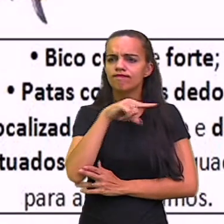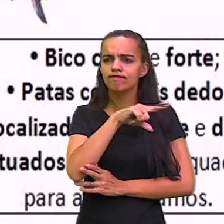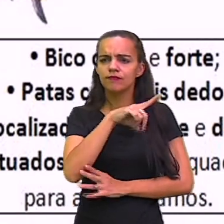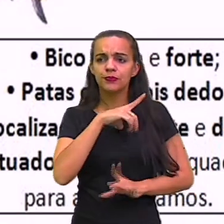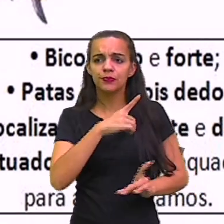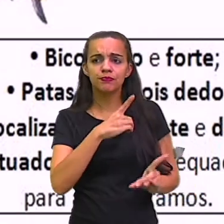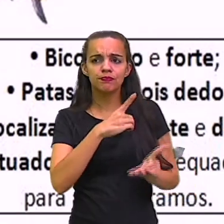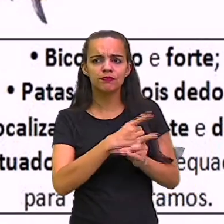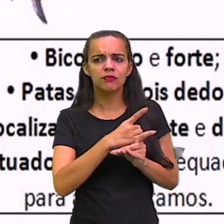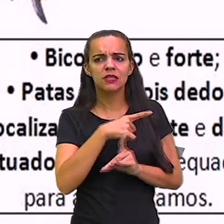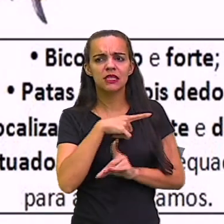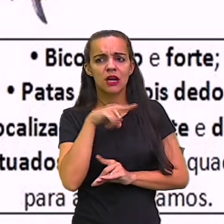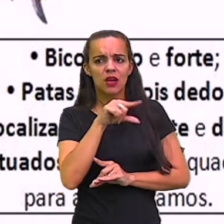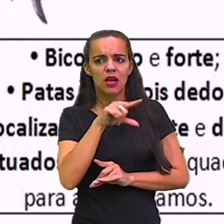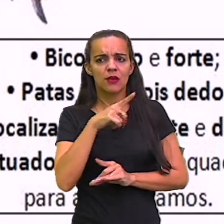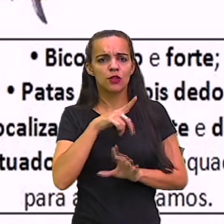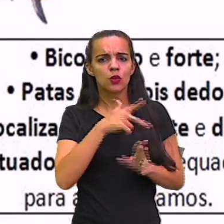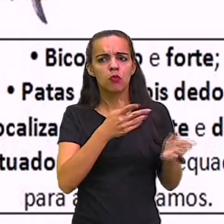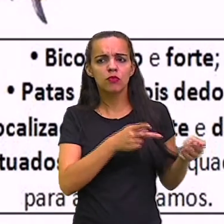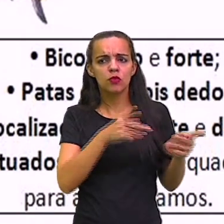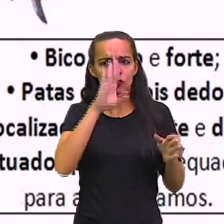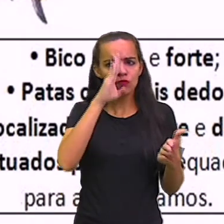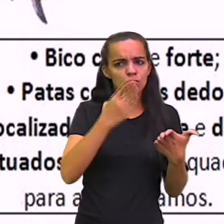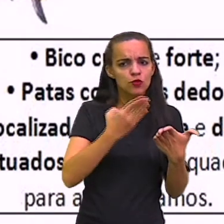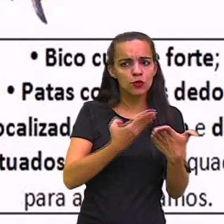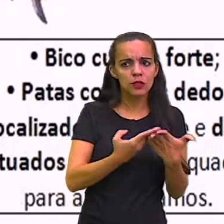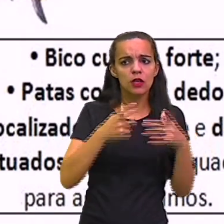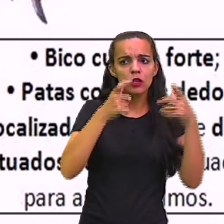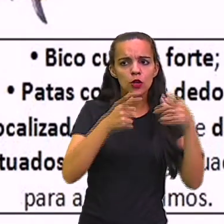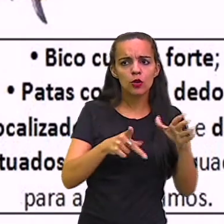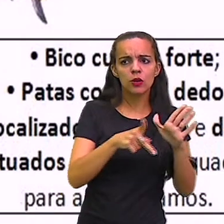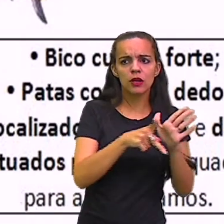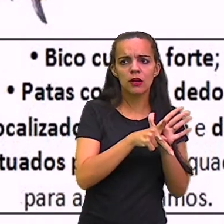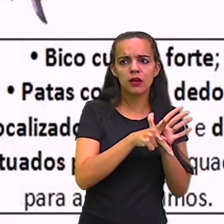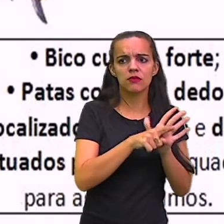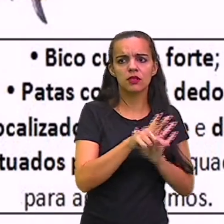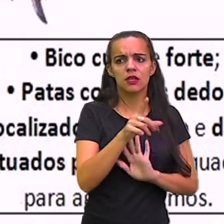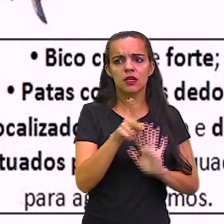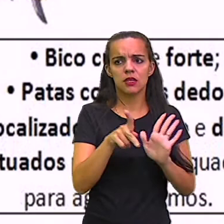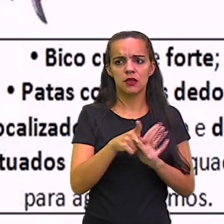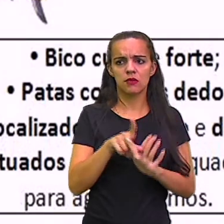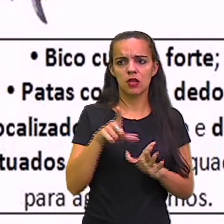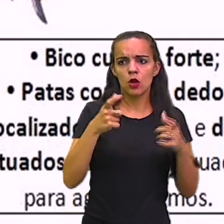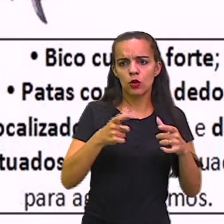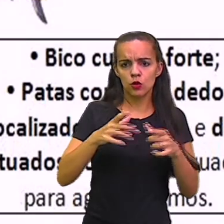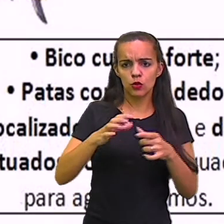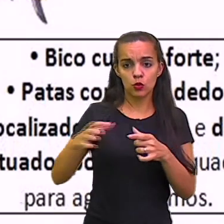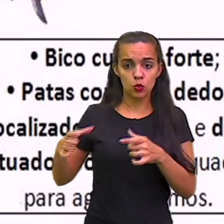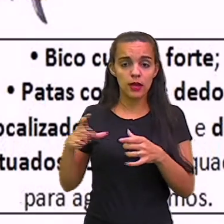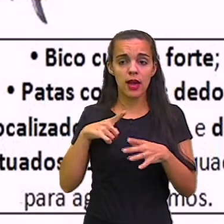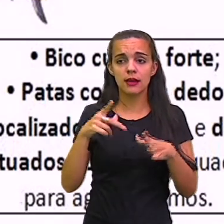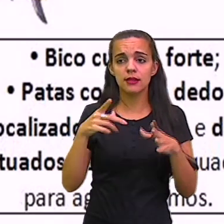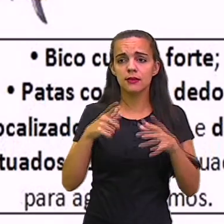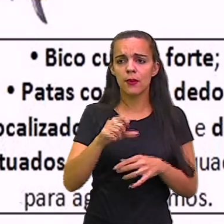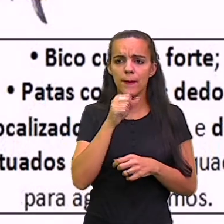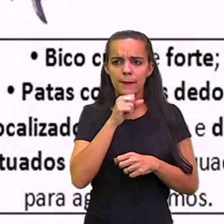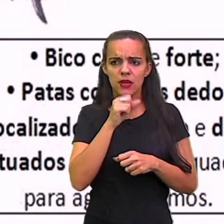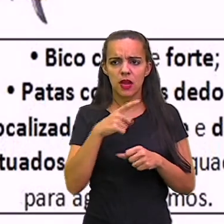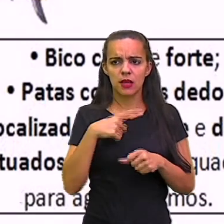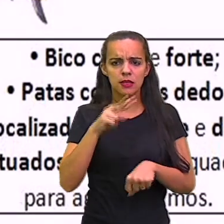soldadinho-do-araripe somente encontrados nos municípios de Barbalha Crato e Missão Velha todos